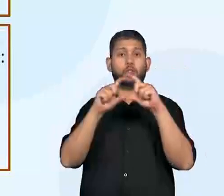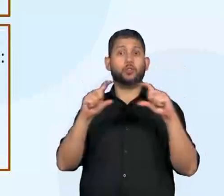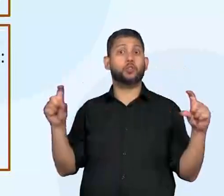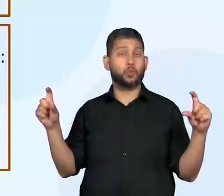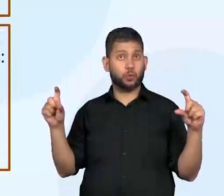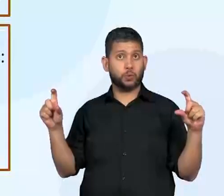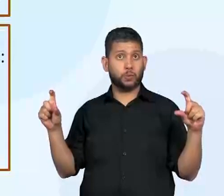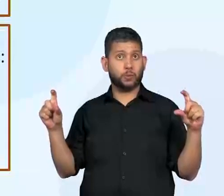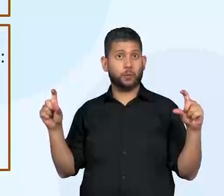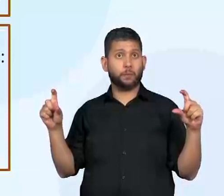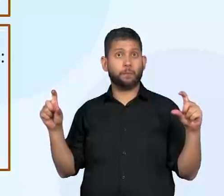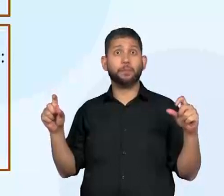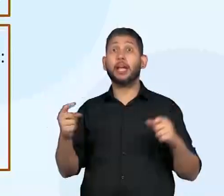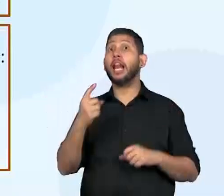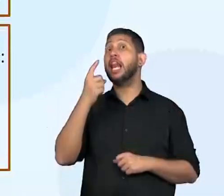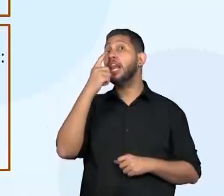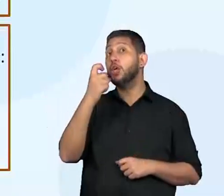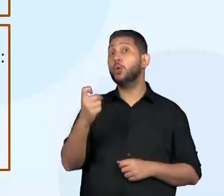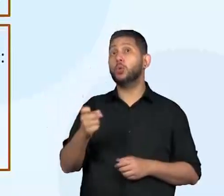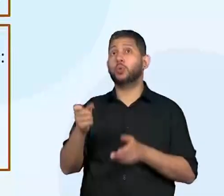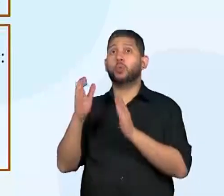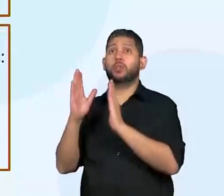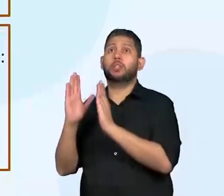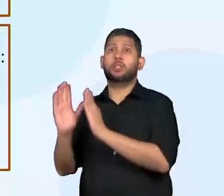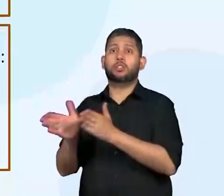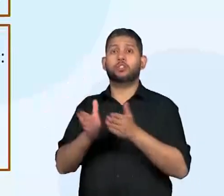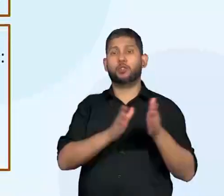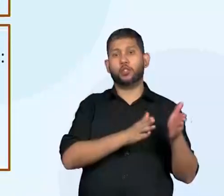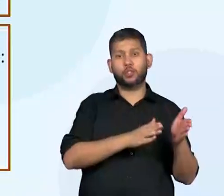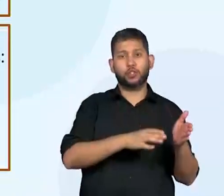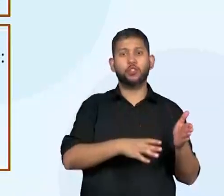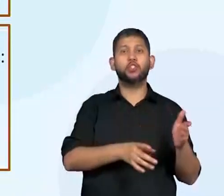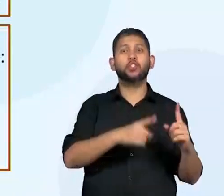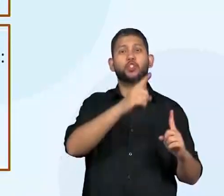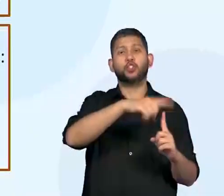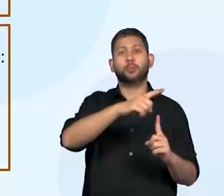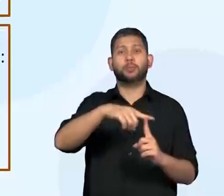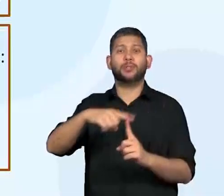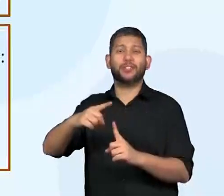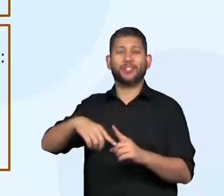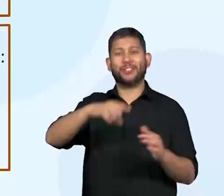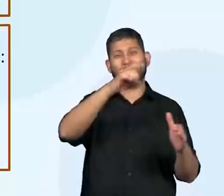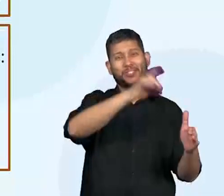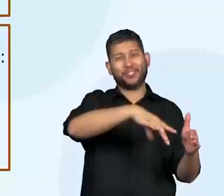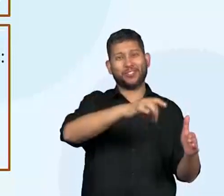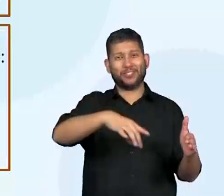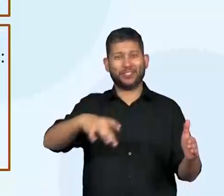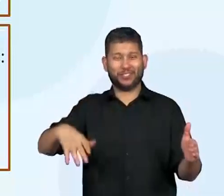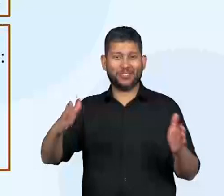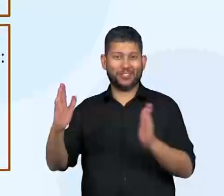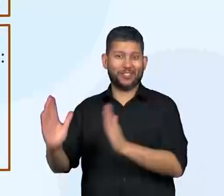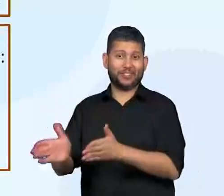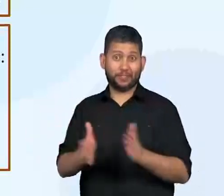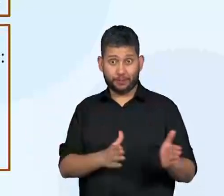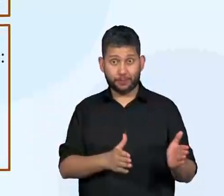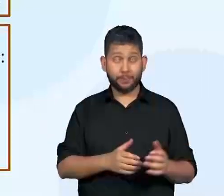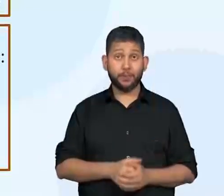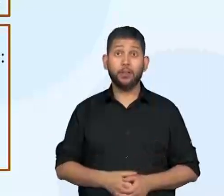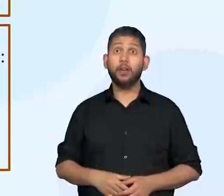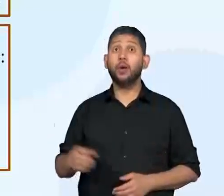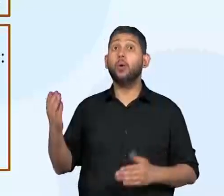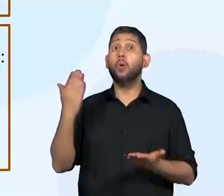o lixo e sua classificação. E o interessante desse formato, eu começo com